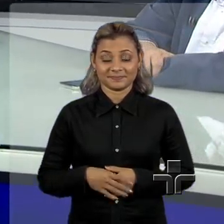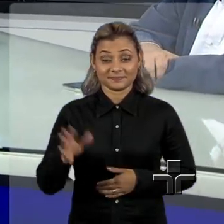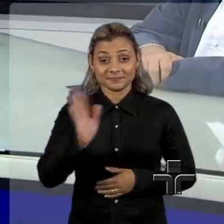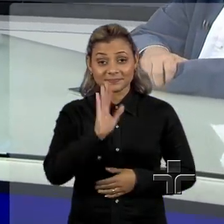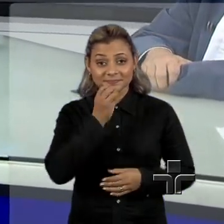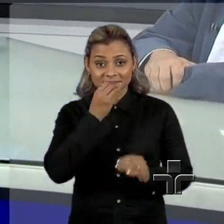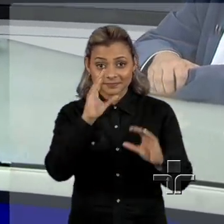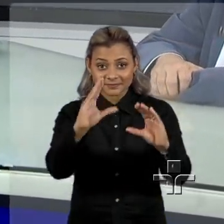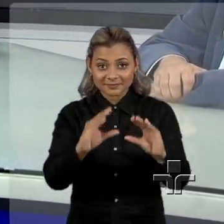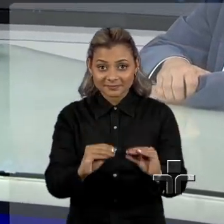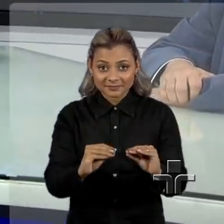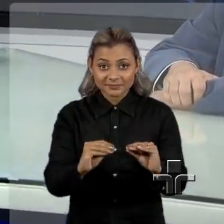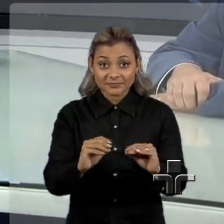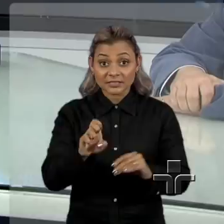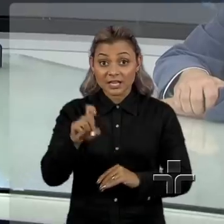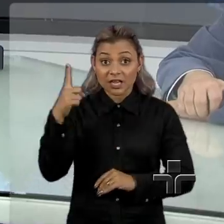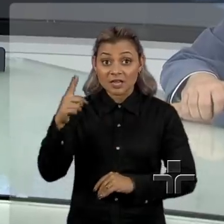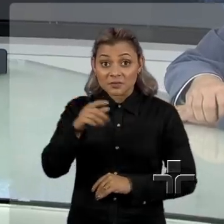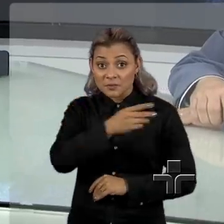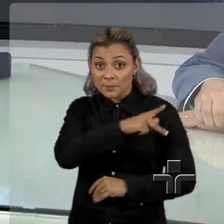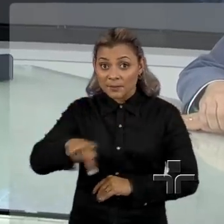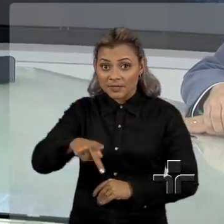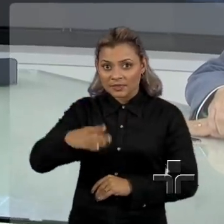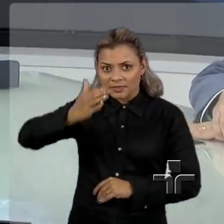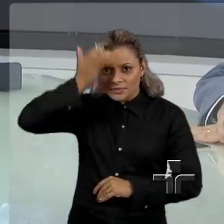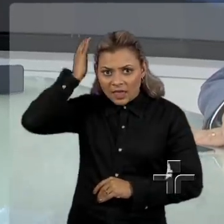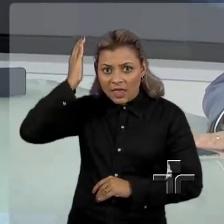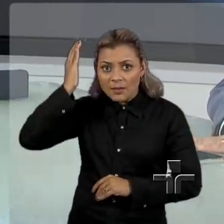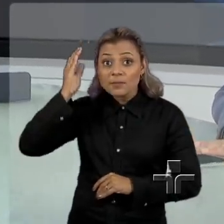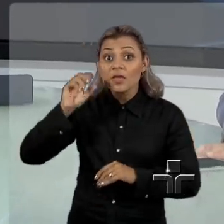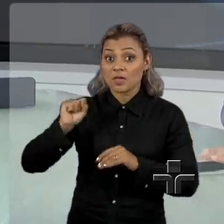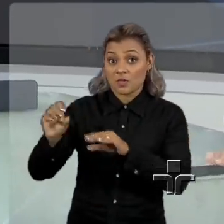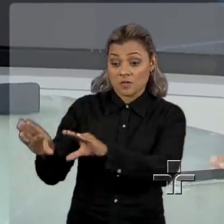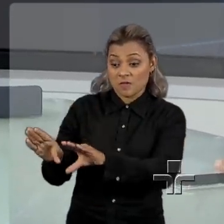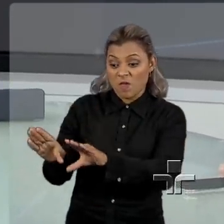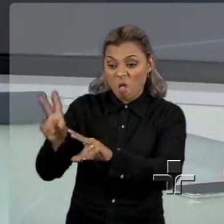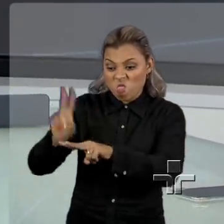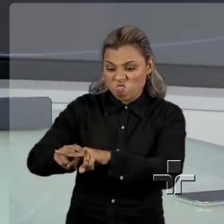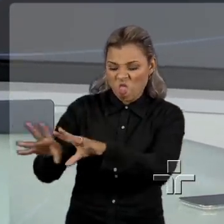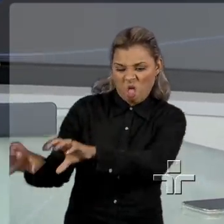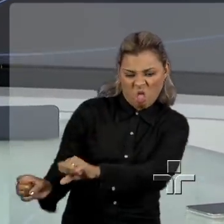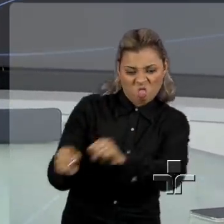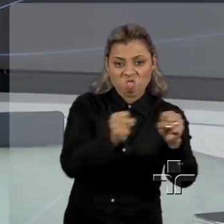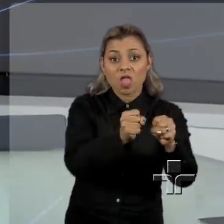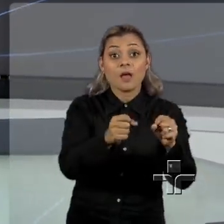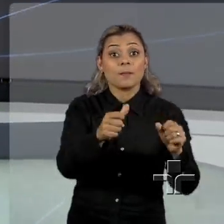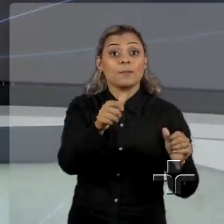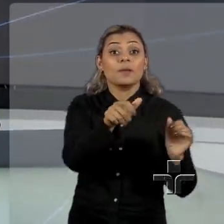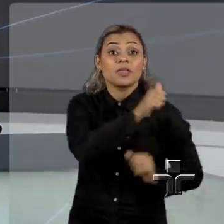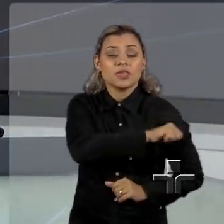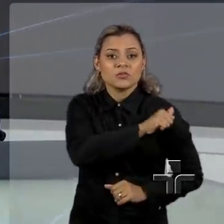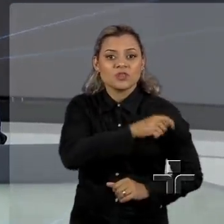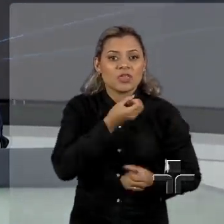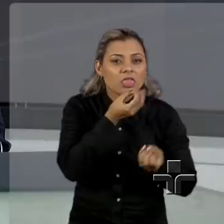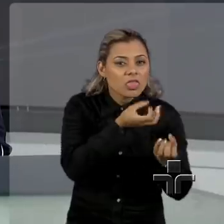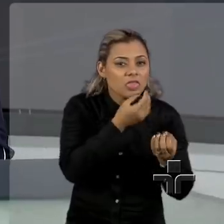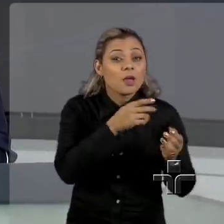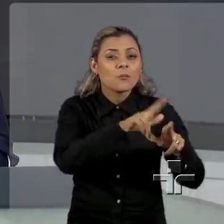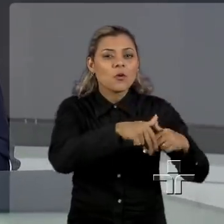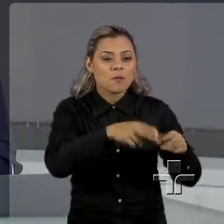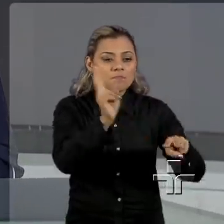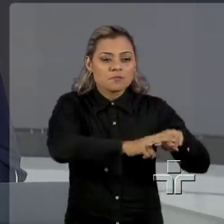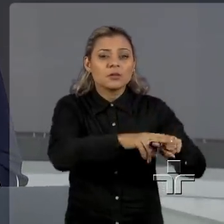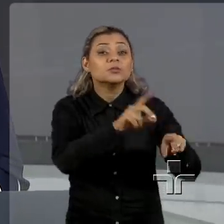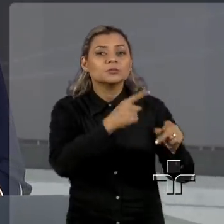Olá, boa noite. Ex-presidente Michel Temer é levado para o Rio de Janeiro após ser preso, acusado de chefiar um esquema de